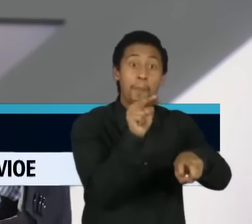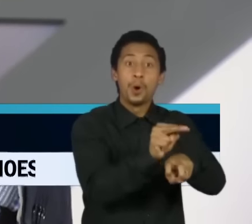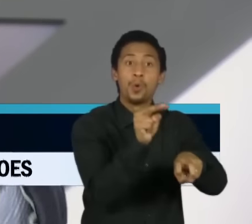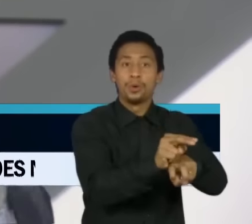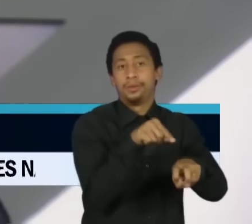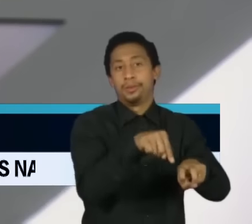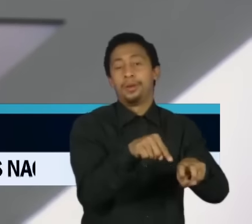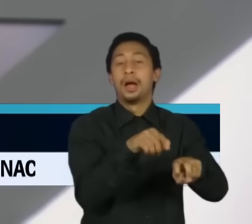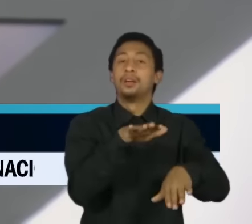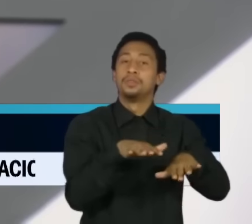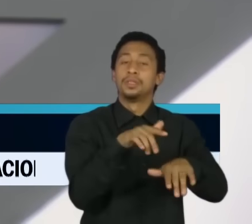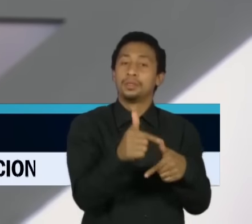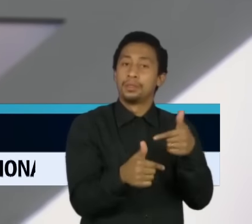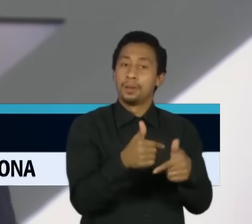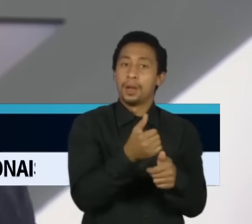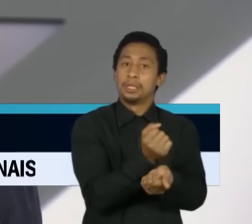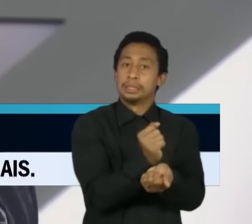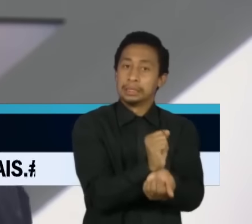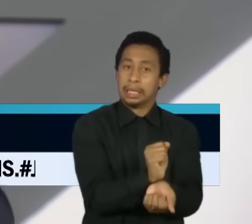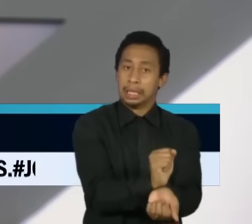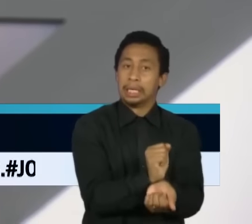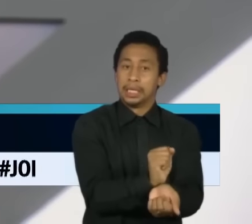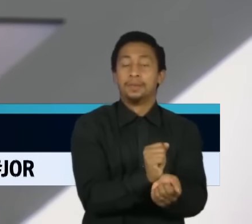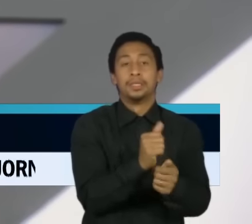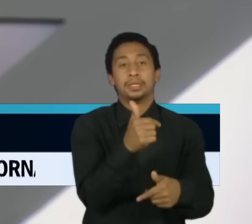né? Trabalho degradante, com